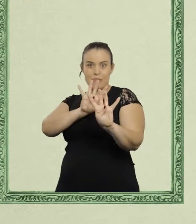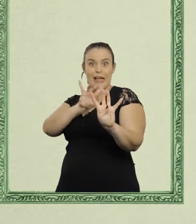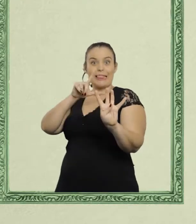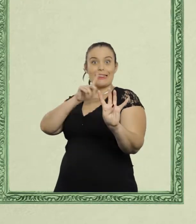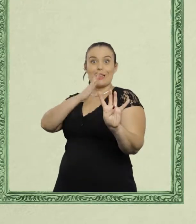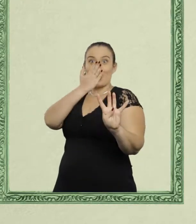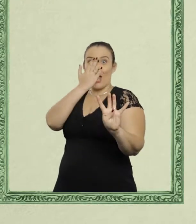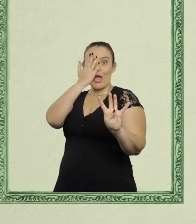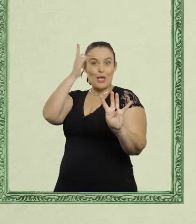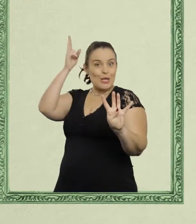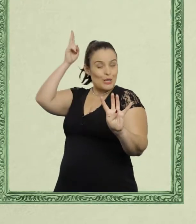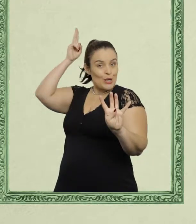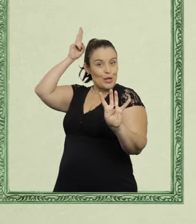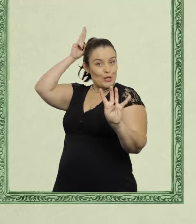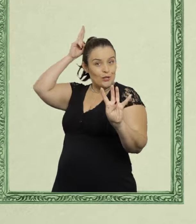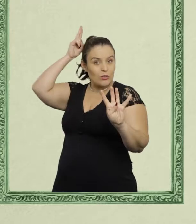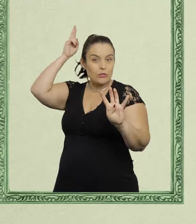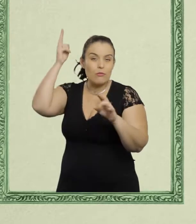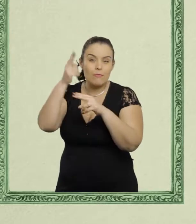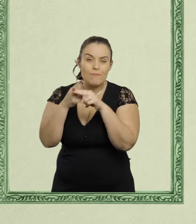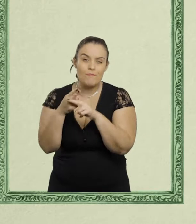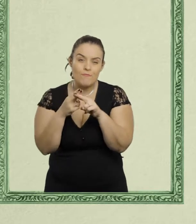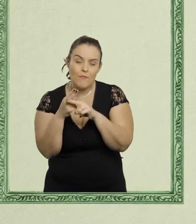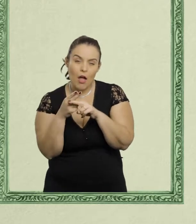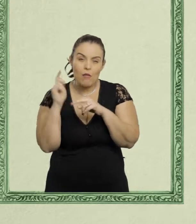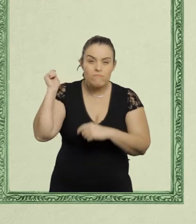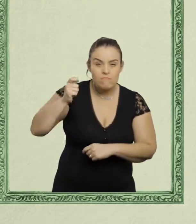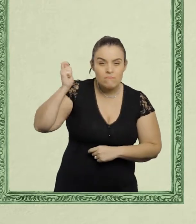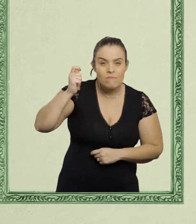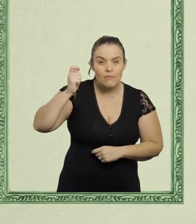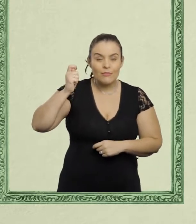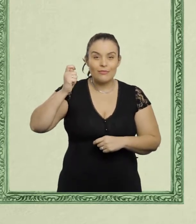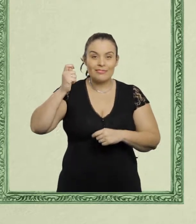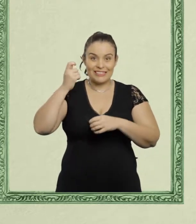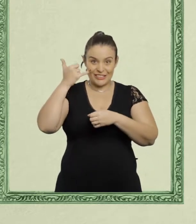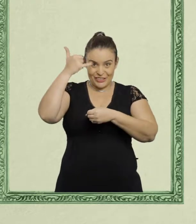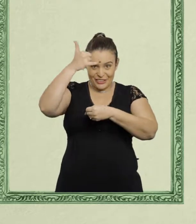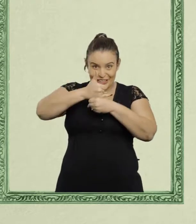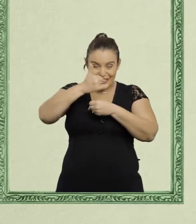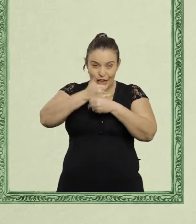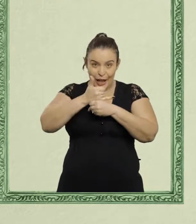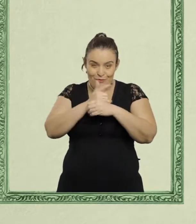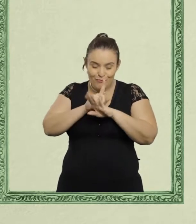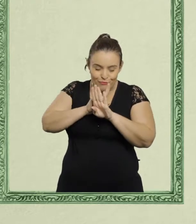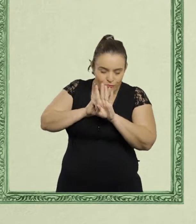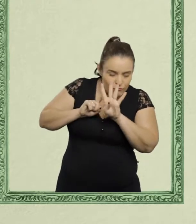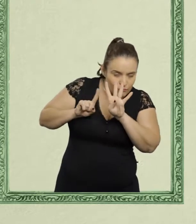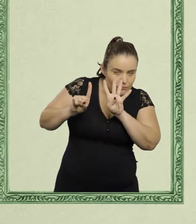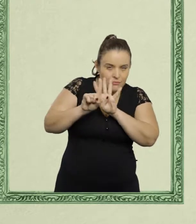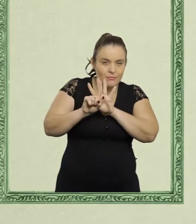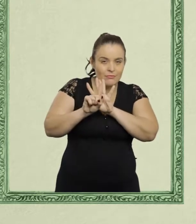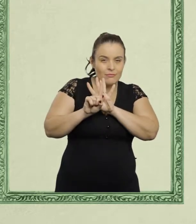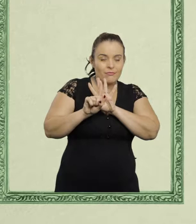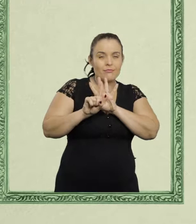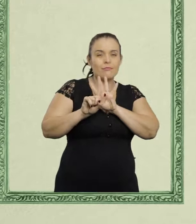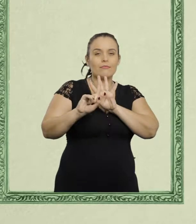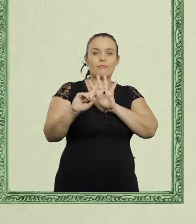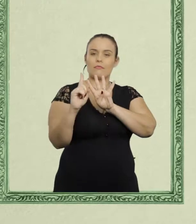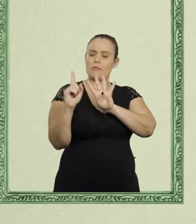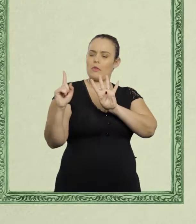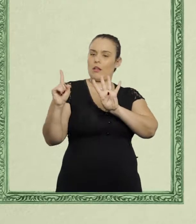carregando machadinhas e facas. Na frente vinha o chefe dos índios. Atrás, no lugar mais